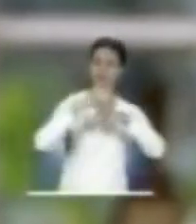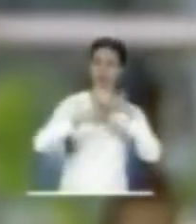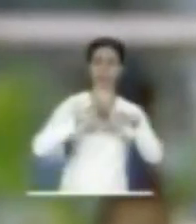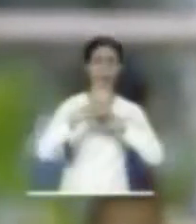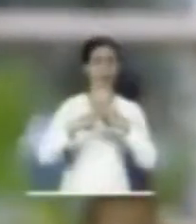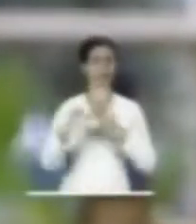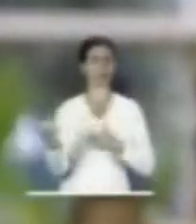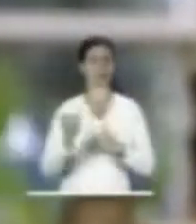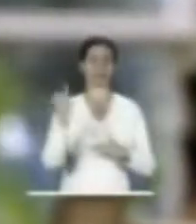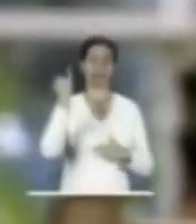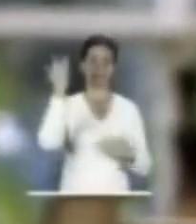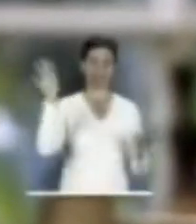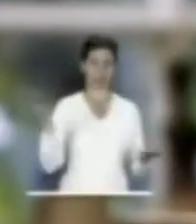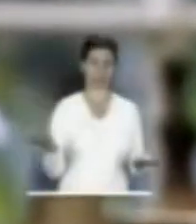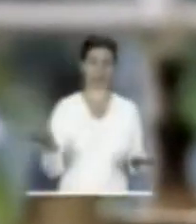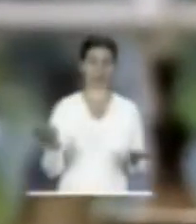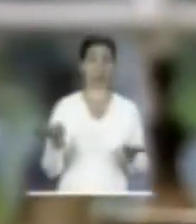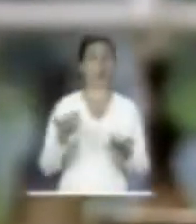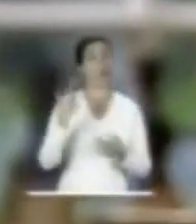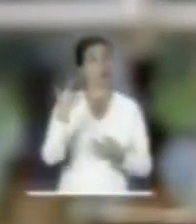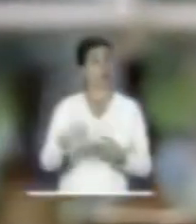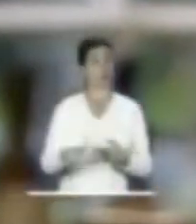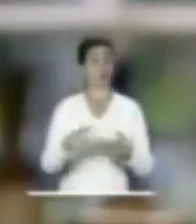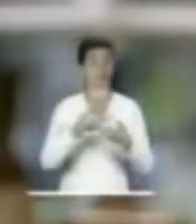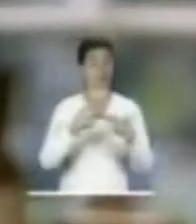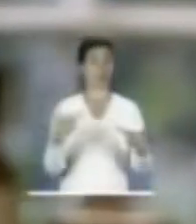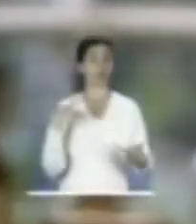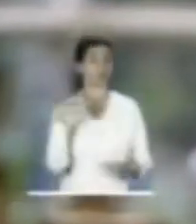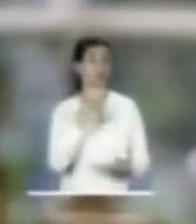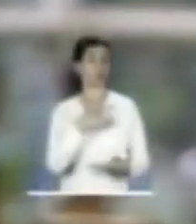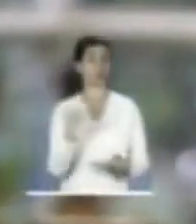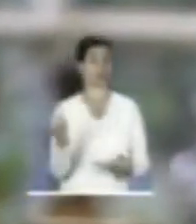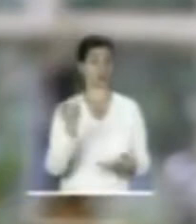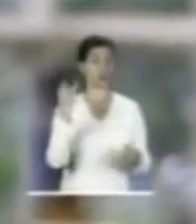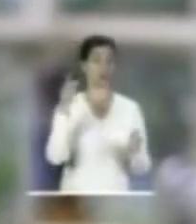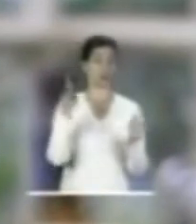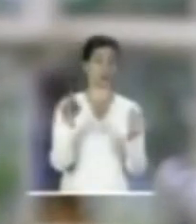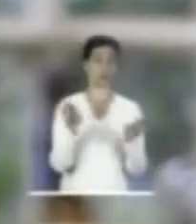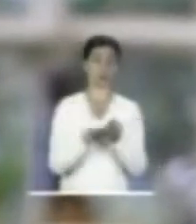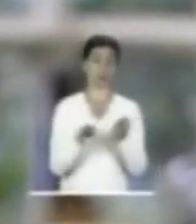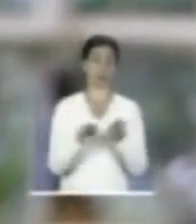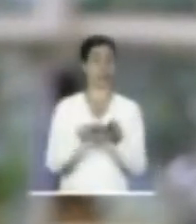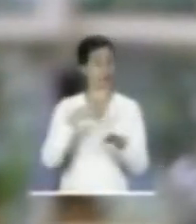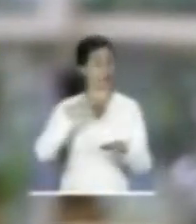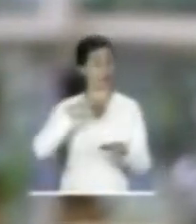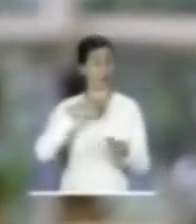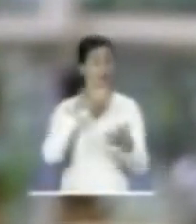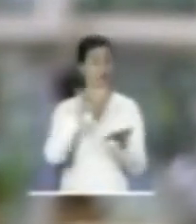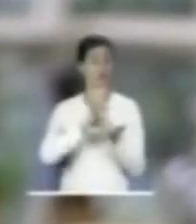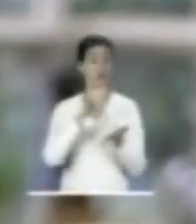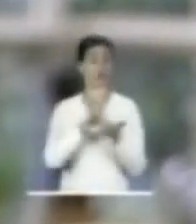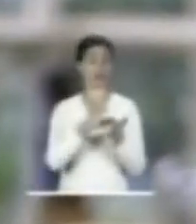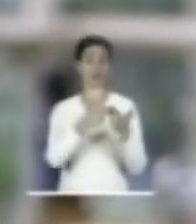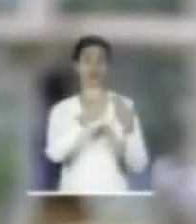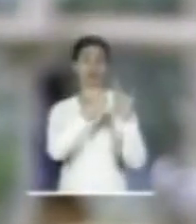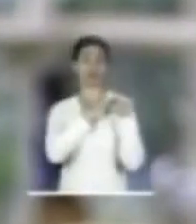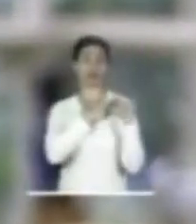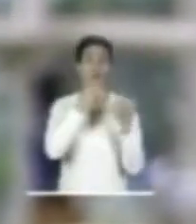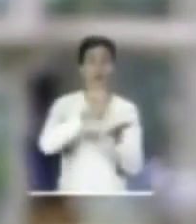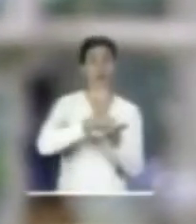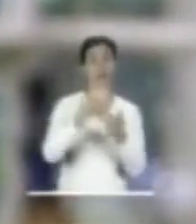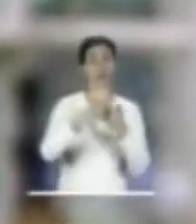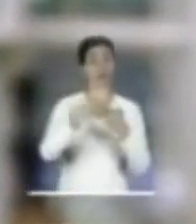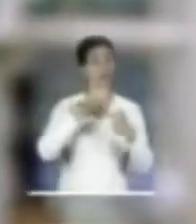é emprego que interessa. Outra prioridade é a saúde, e nessa área eu tenho obrigação de